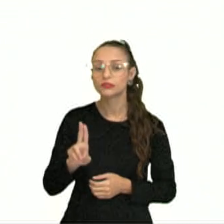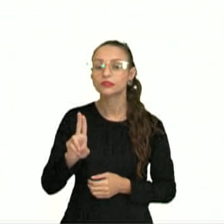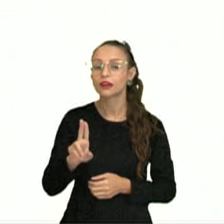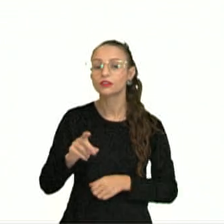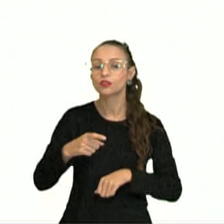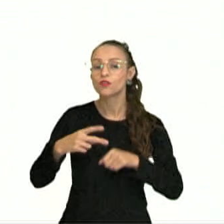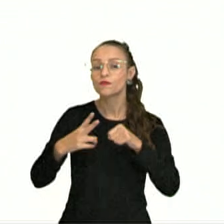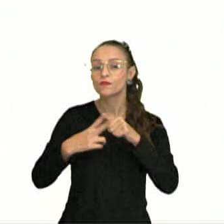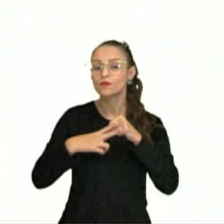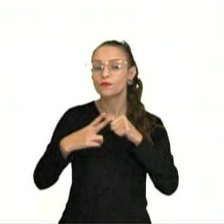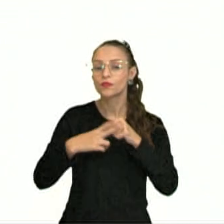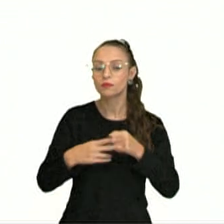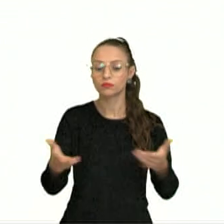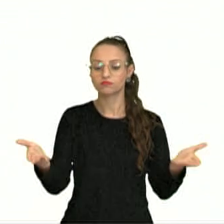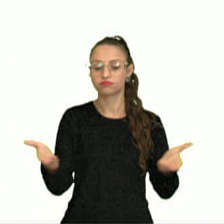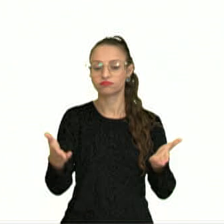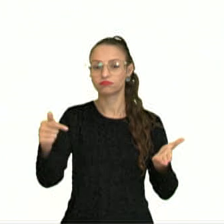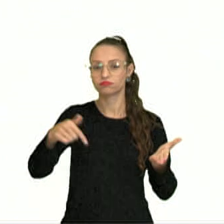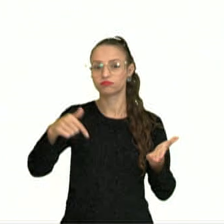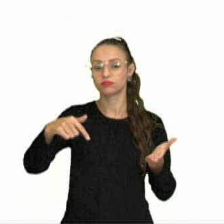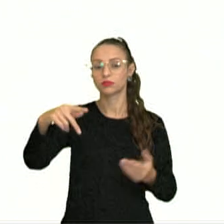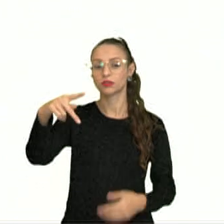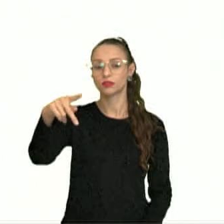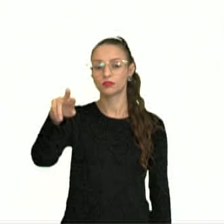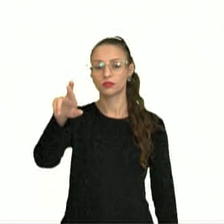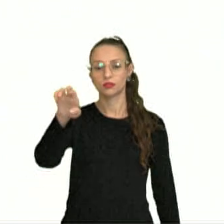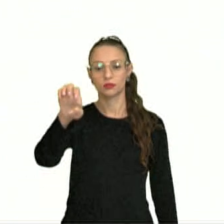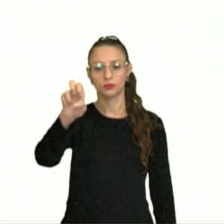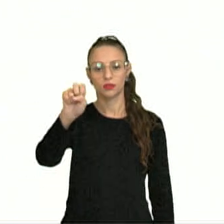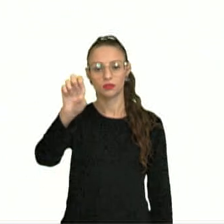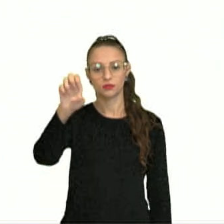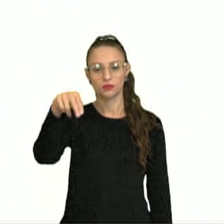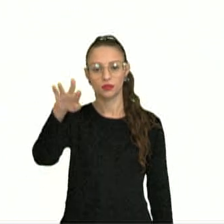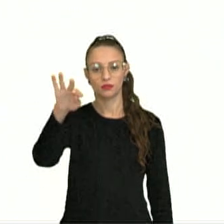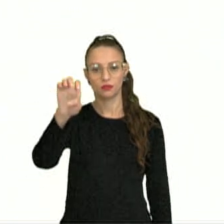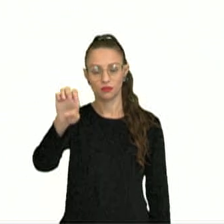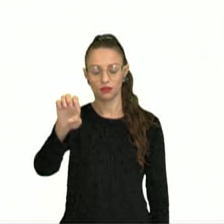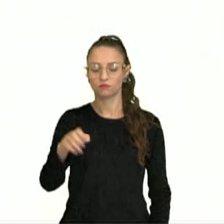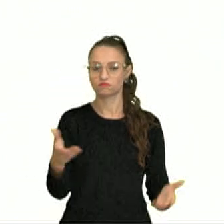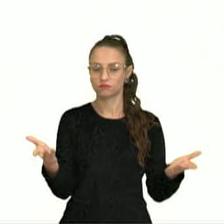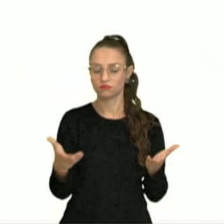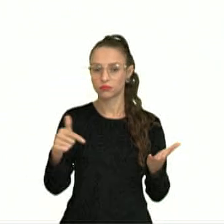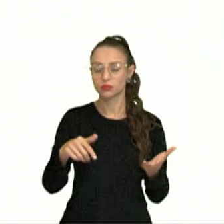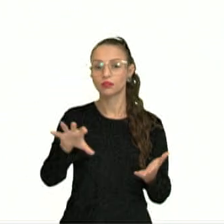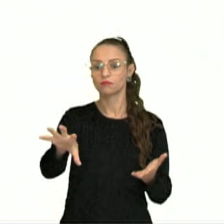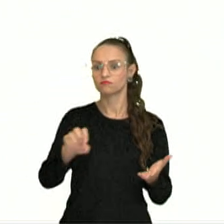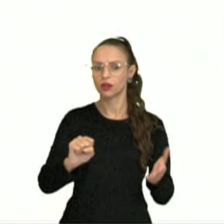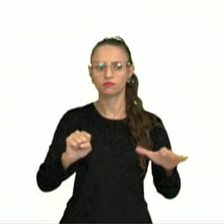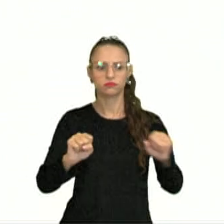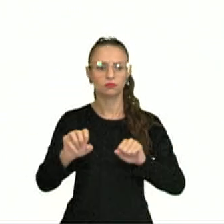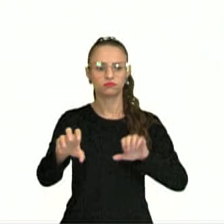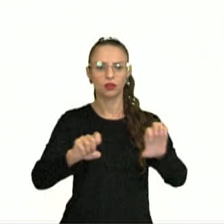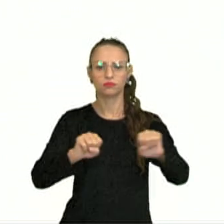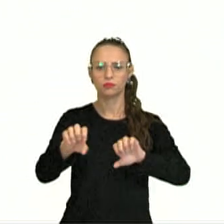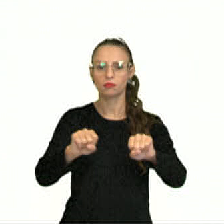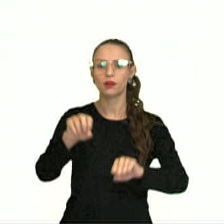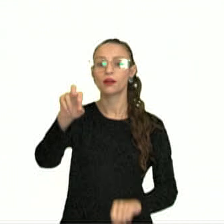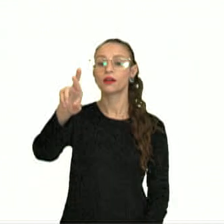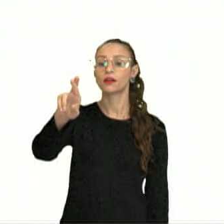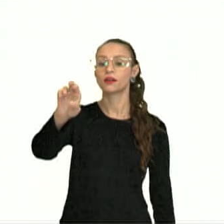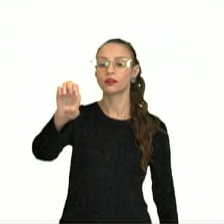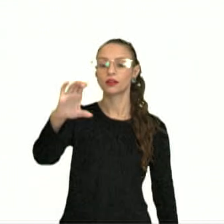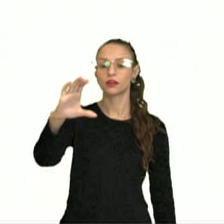verbal presente. Então, eu percebo claramente, olha lá, recolhe, né? Recolhe, representa uma ação